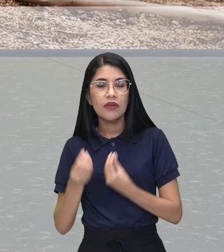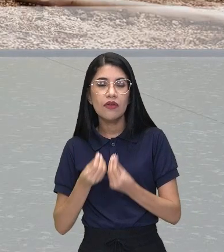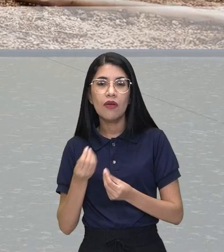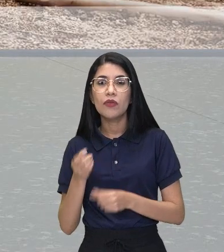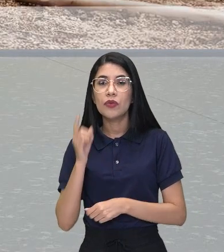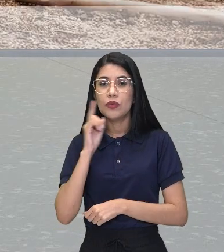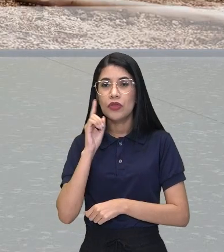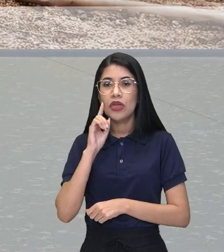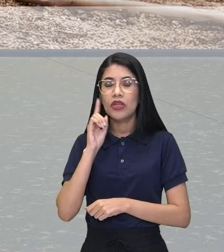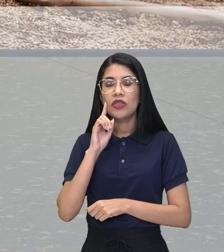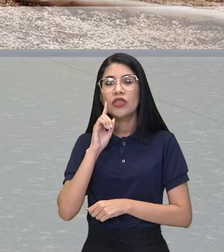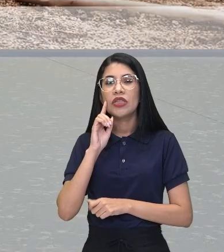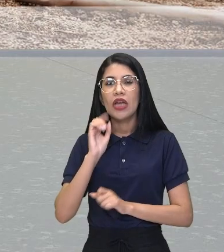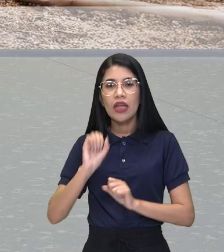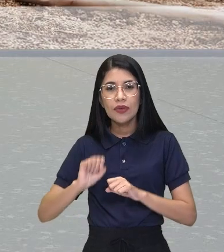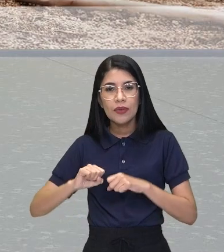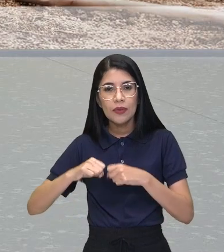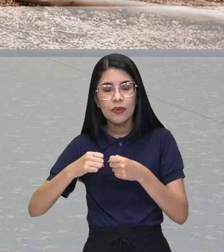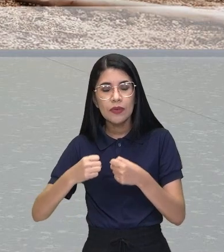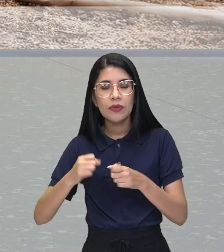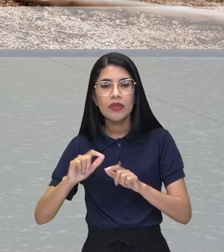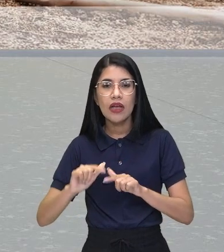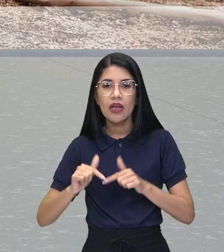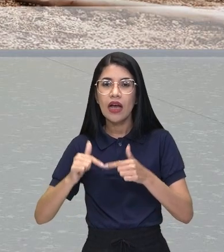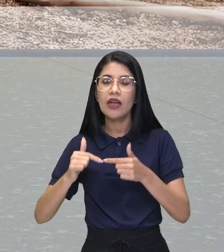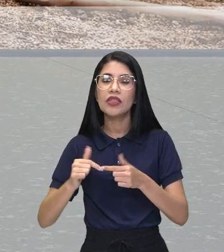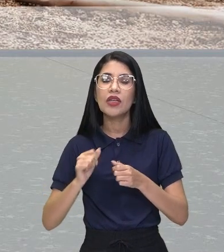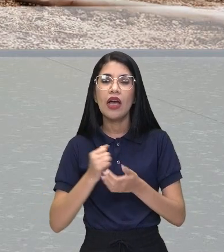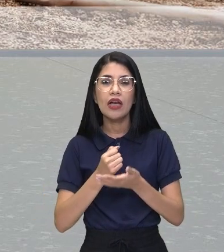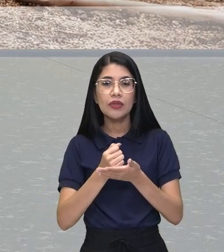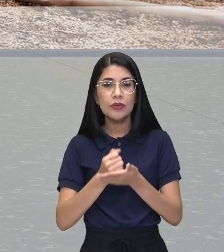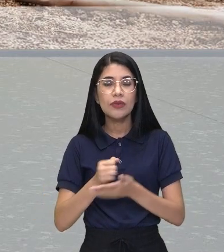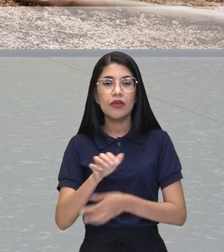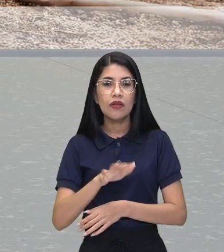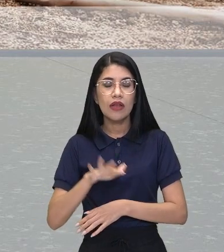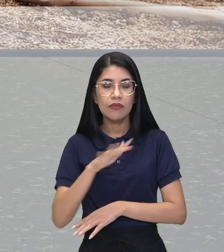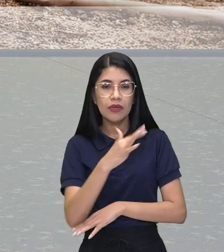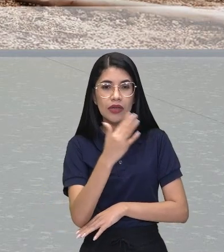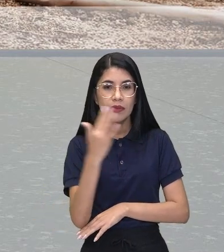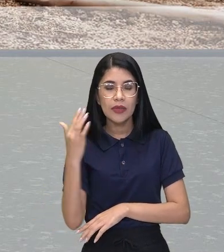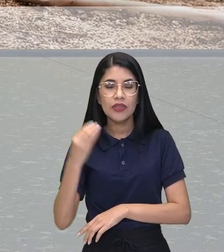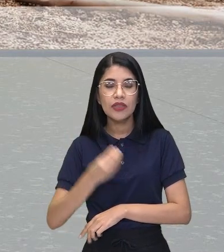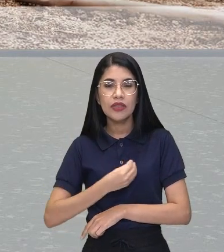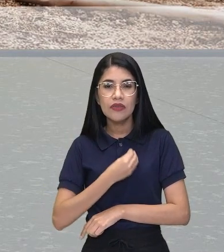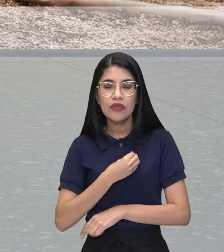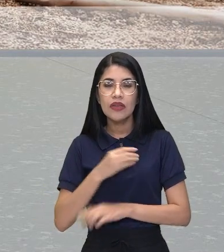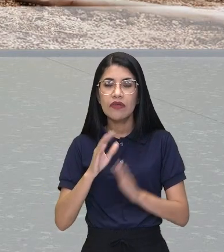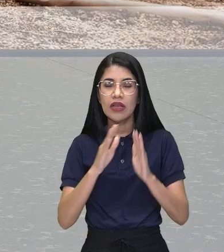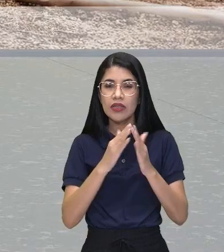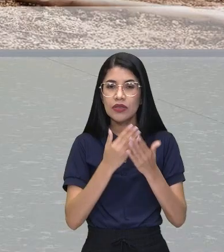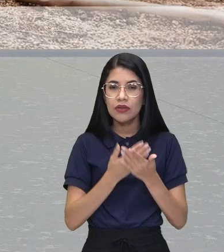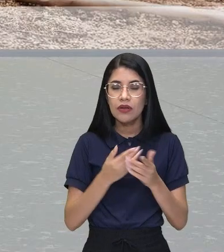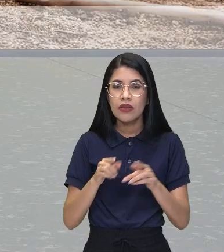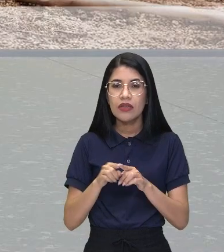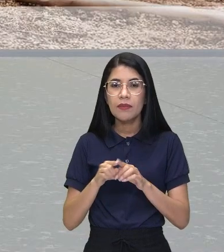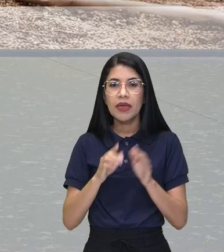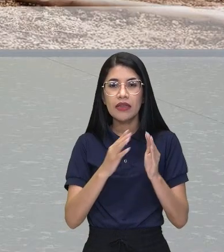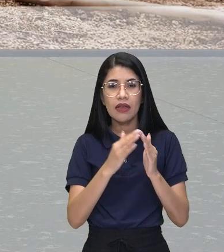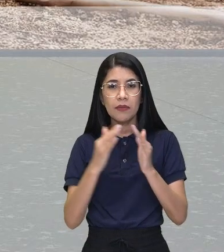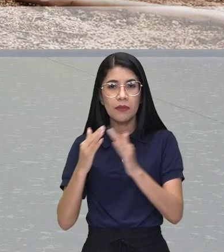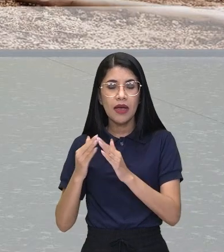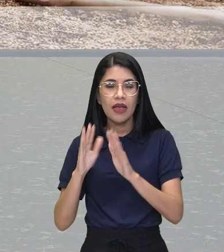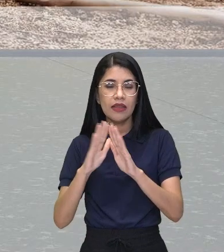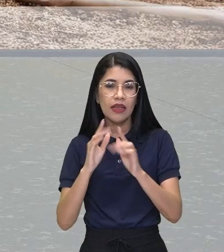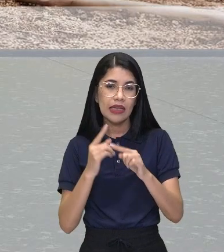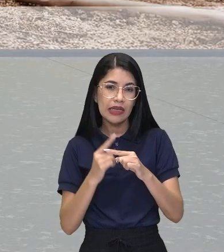dia, né? Naquele pequeno passo, aquela pequena ajuda que você faz no ambiente onde você circula, na sua escola, na sua vizinhança, na sua igreja,